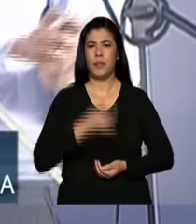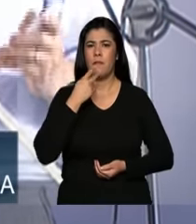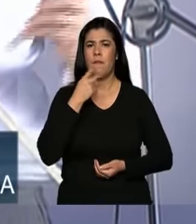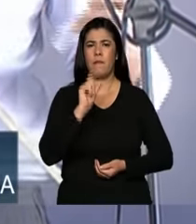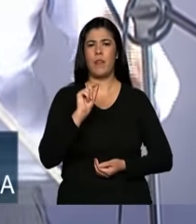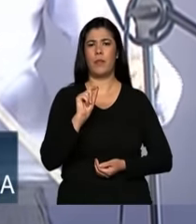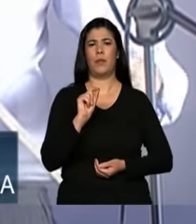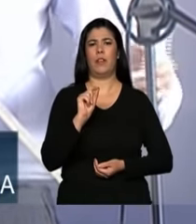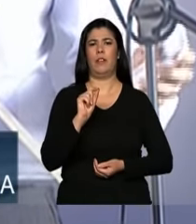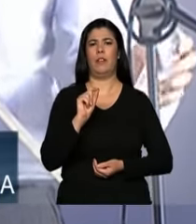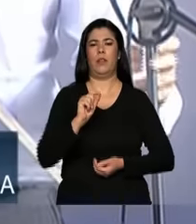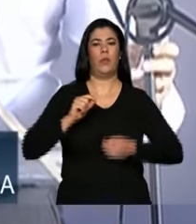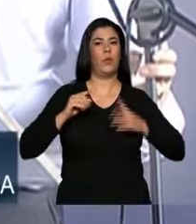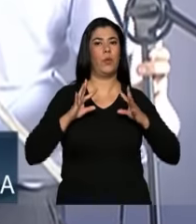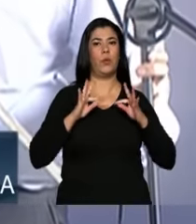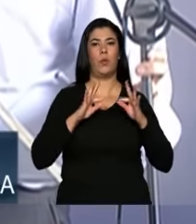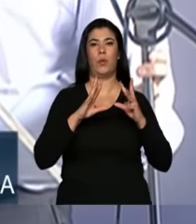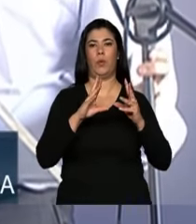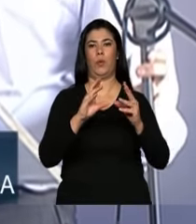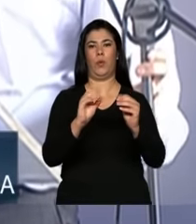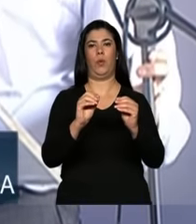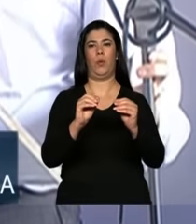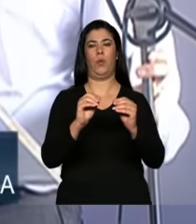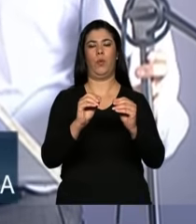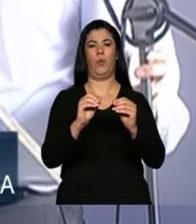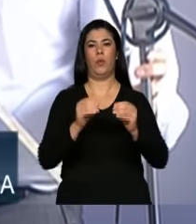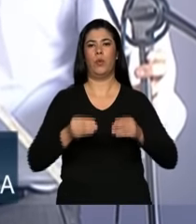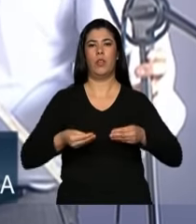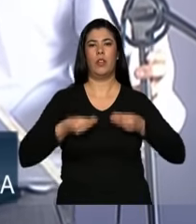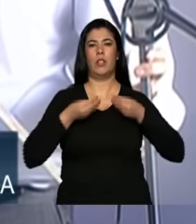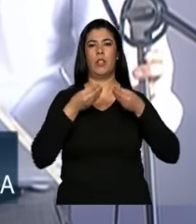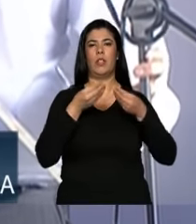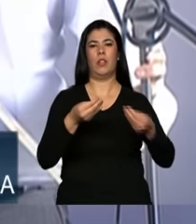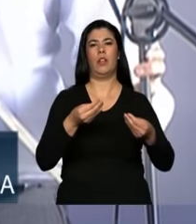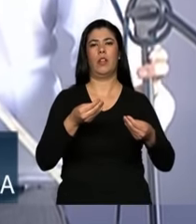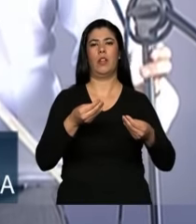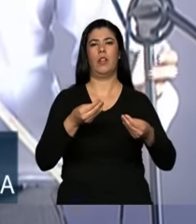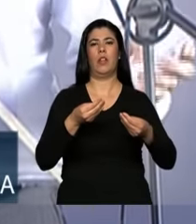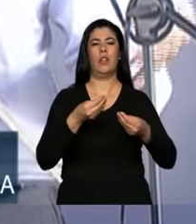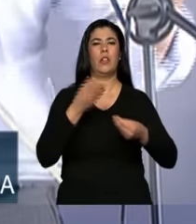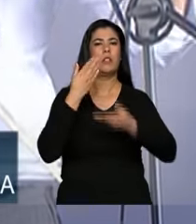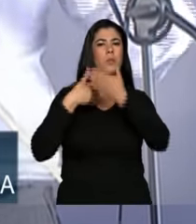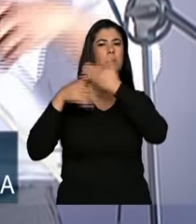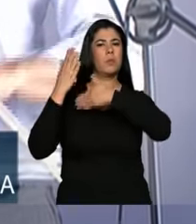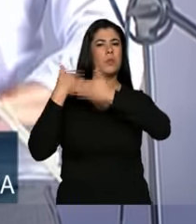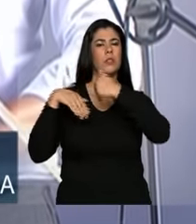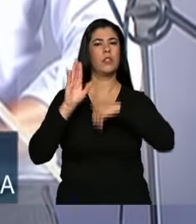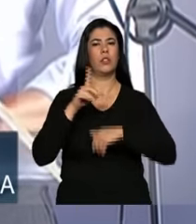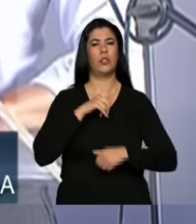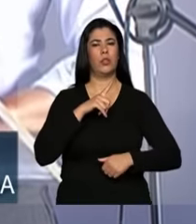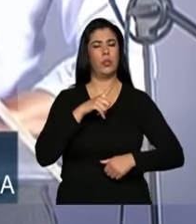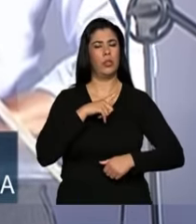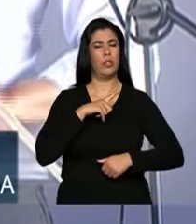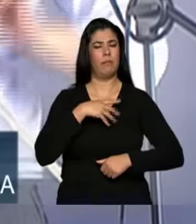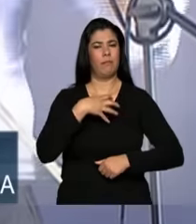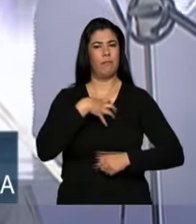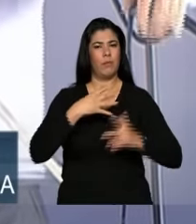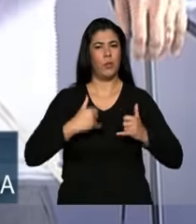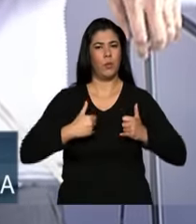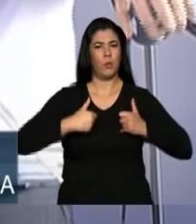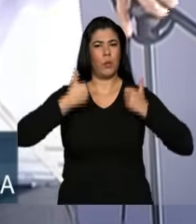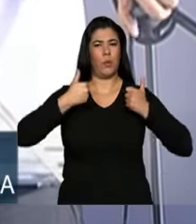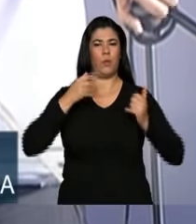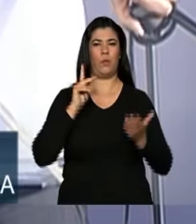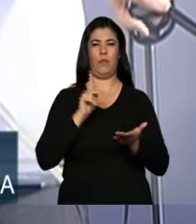de todas as entregas, presidente, que nós temos o orgulho